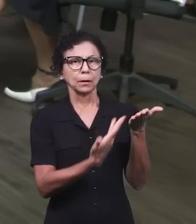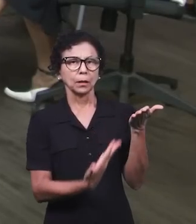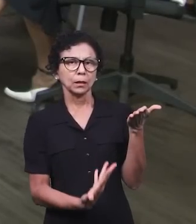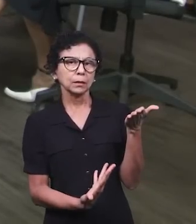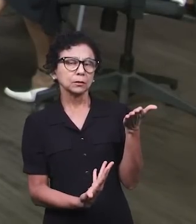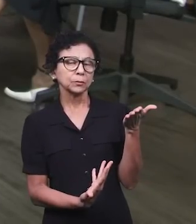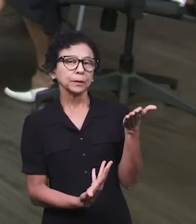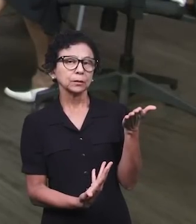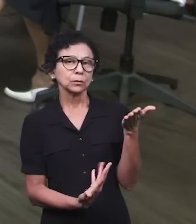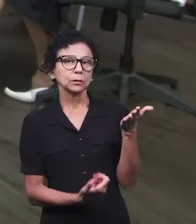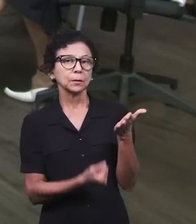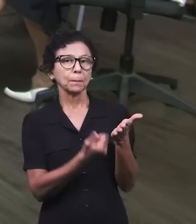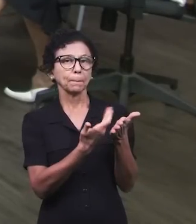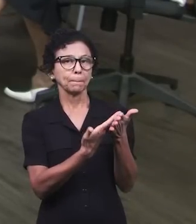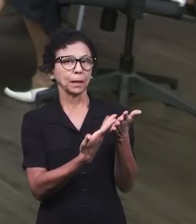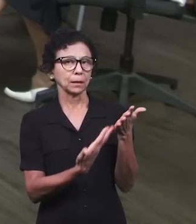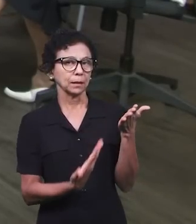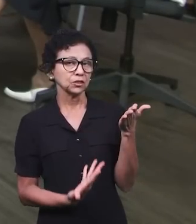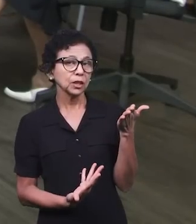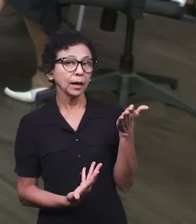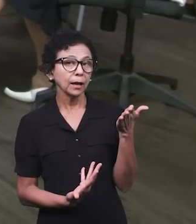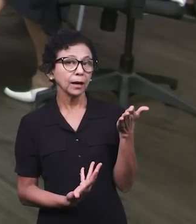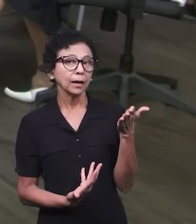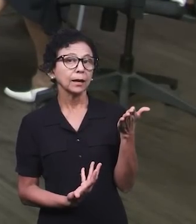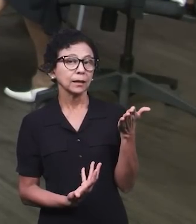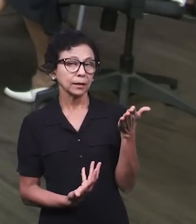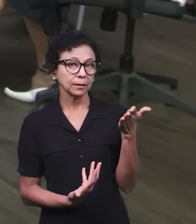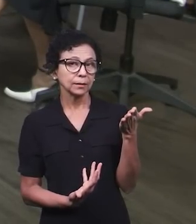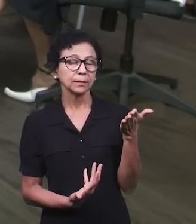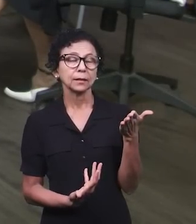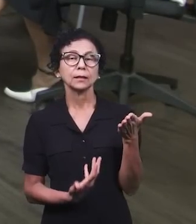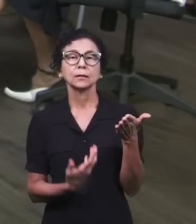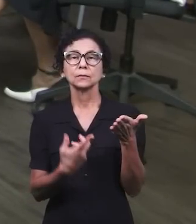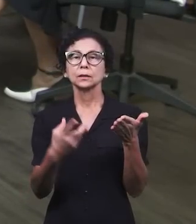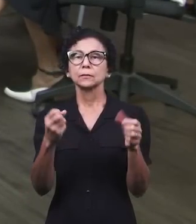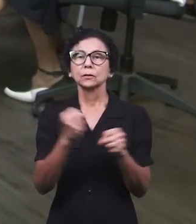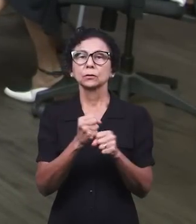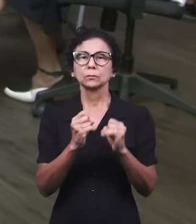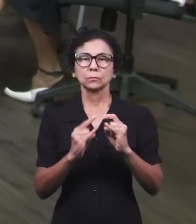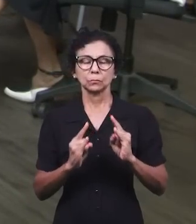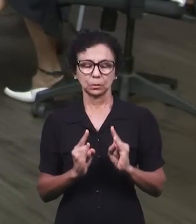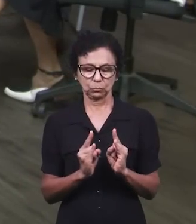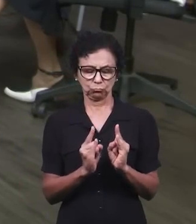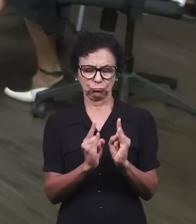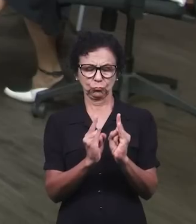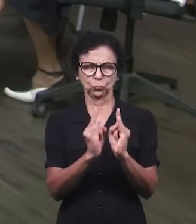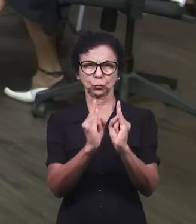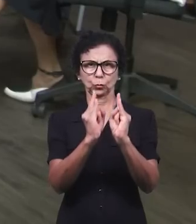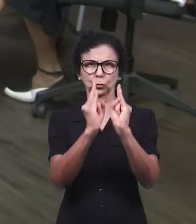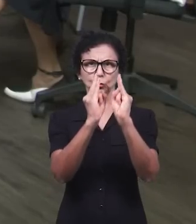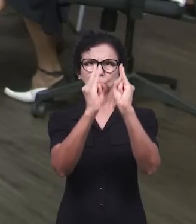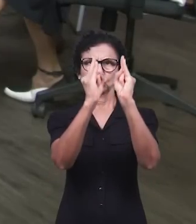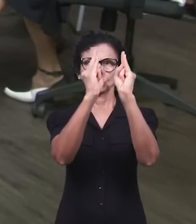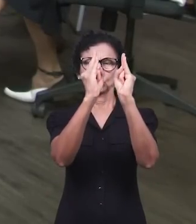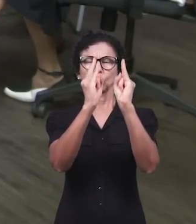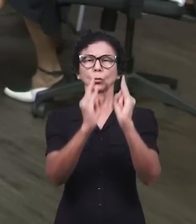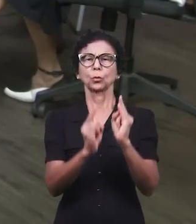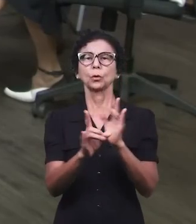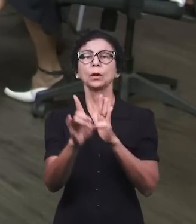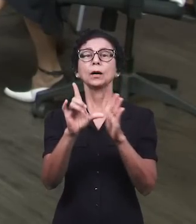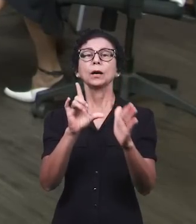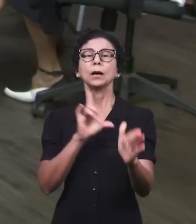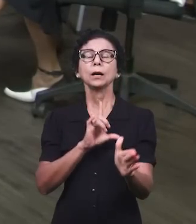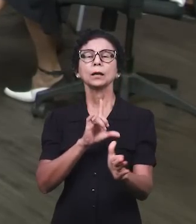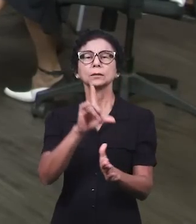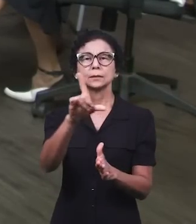Planejamento. Planejamento, muito bem, João Vitor. Você vai construir uma torre, o que você faz antes? Faz as contas.